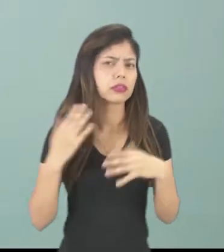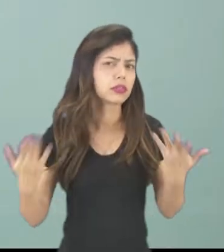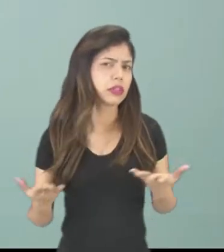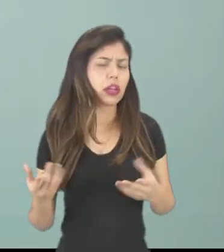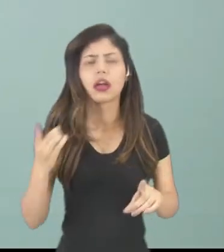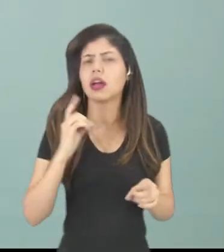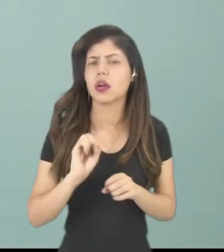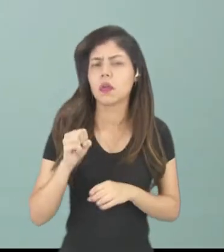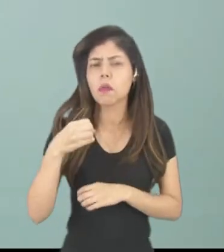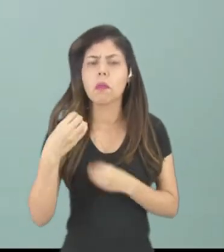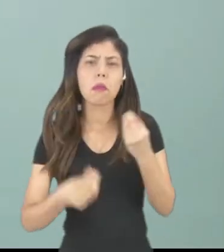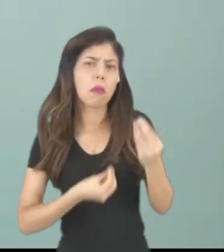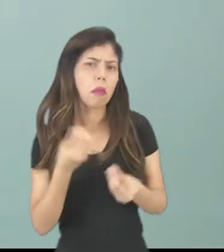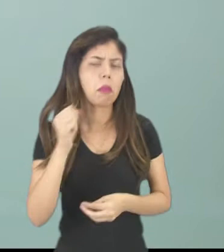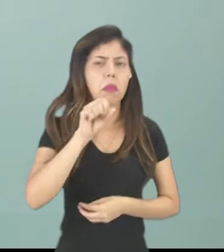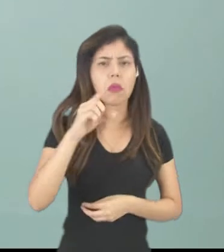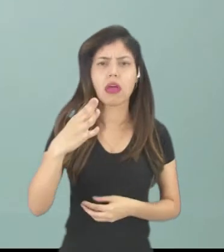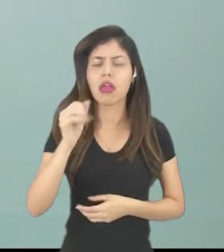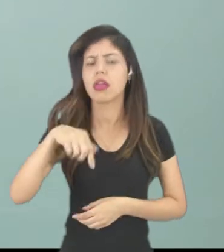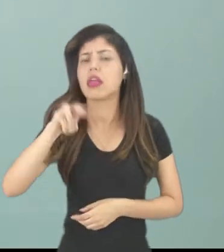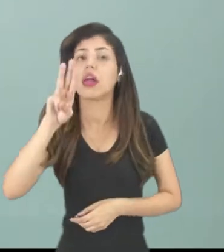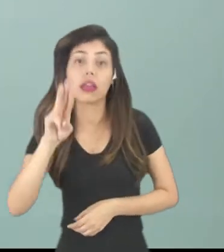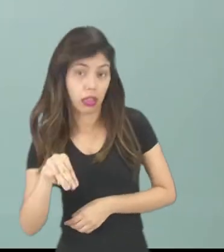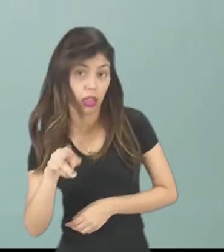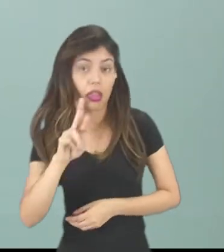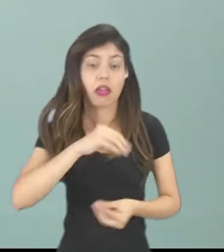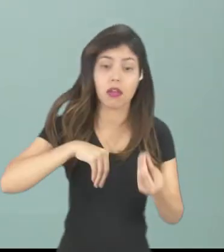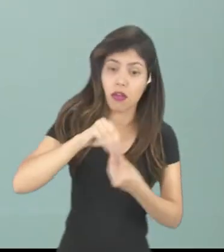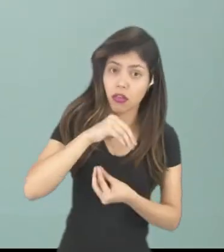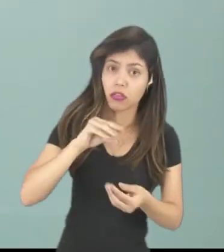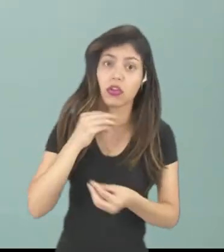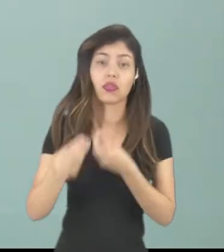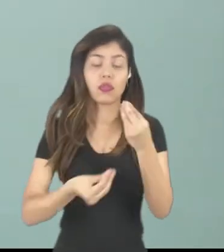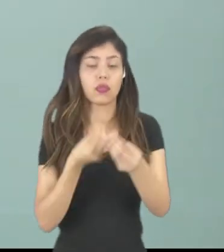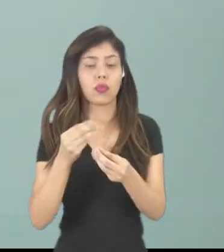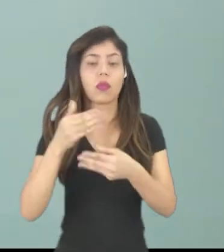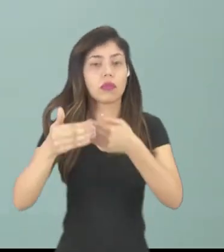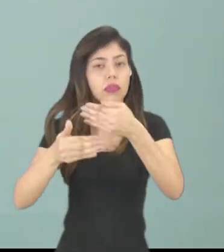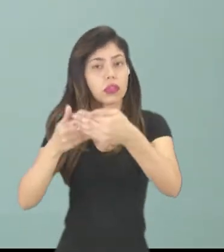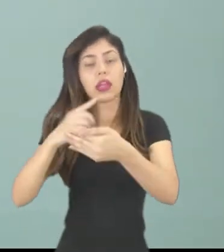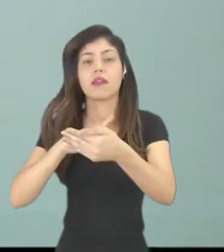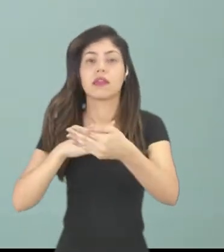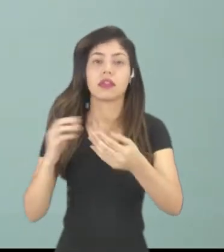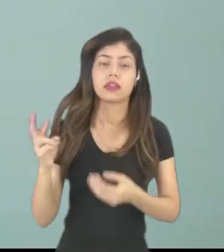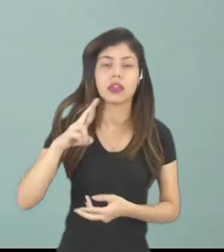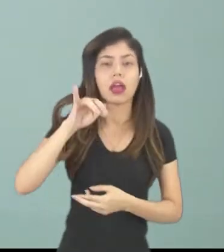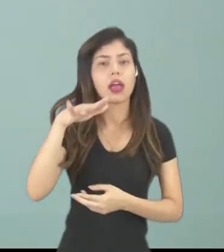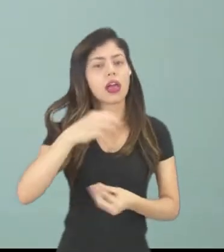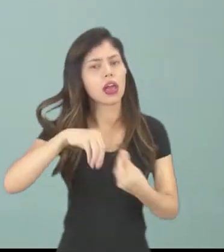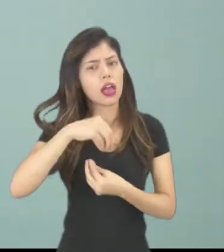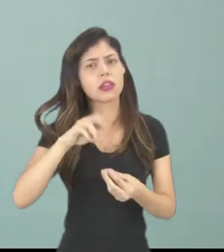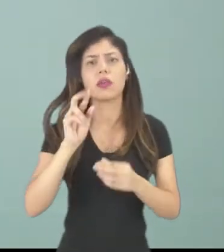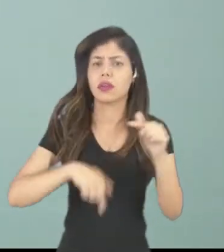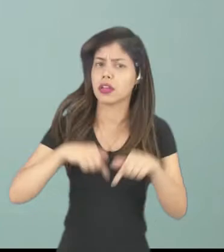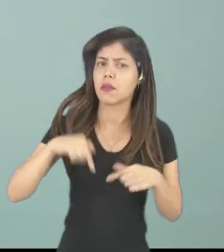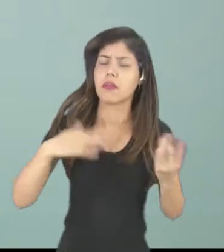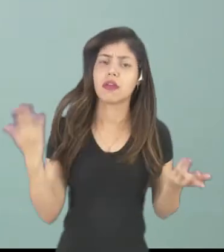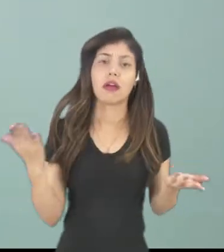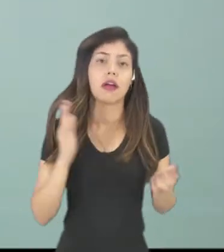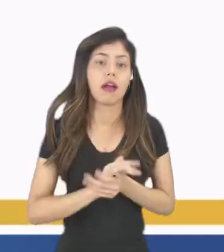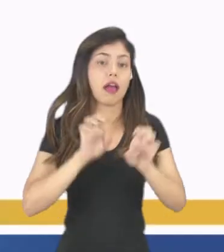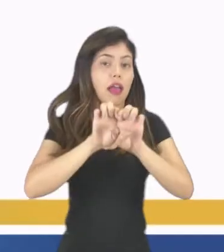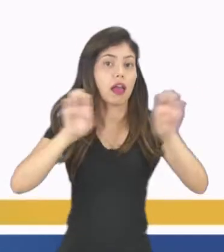como que a gente vai classificar, identificar quem são os reagentes e como que ocorreu essa reação química? Através da